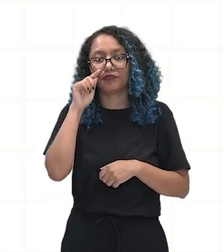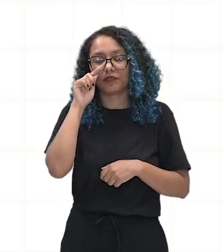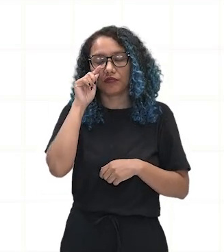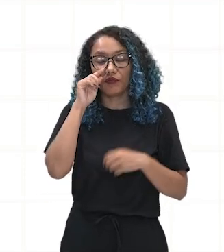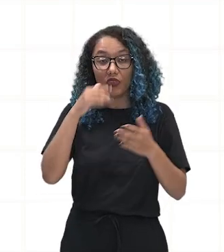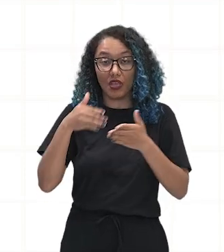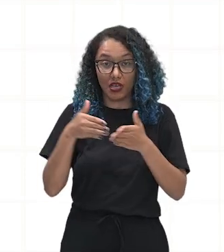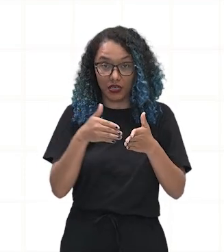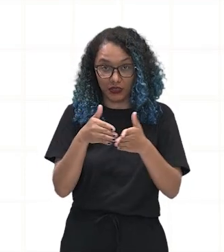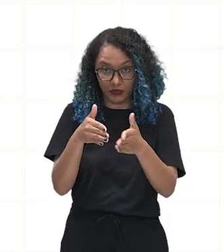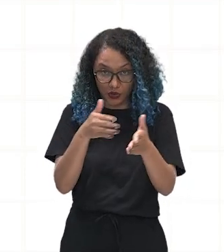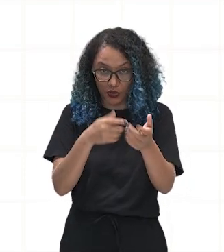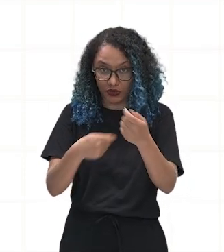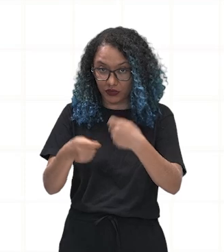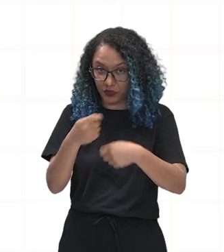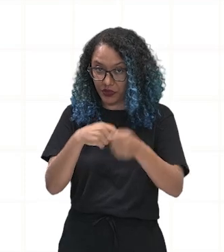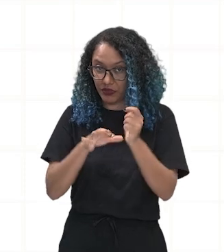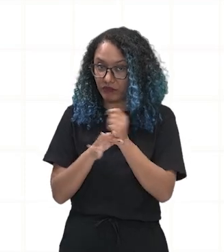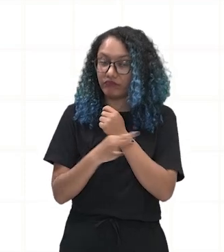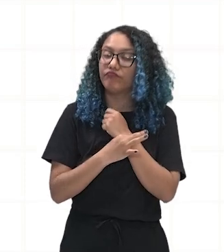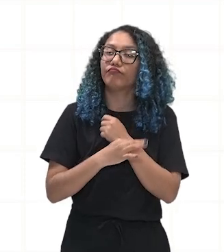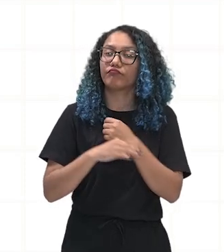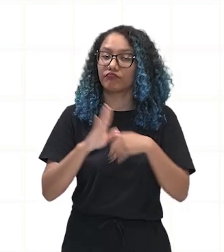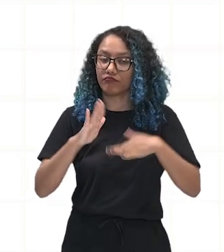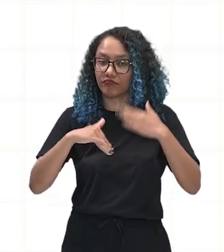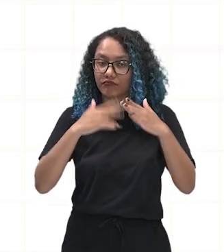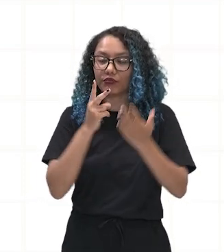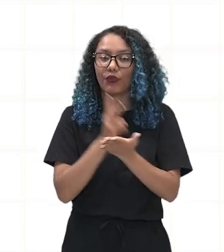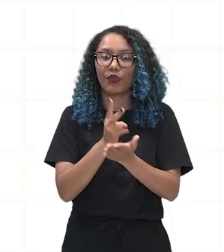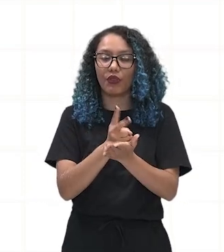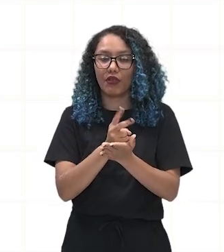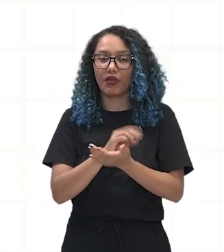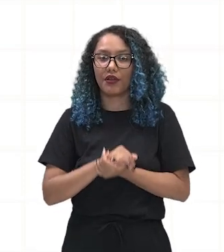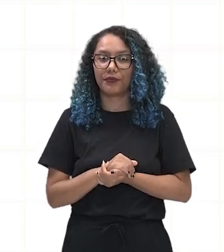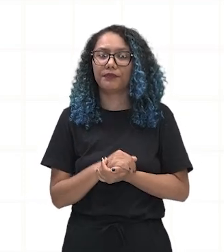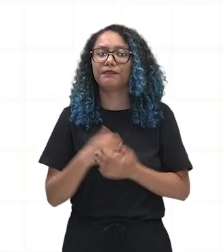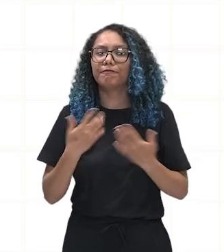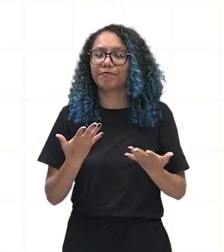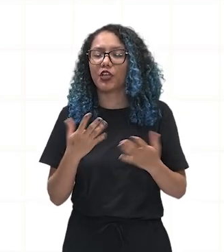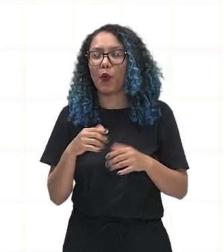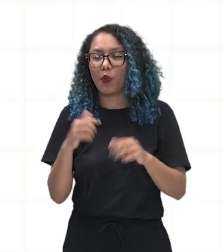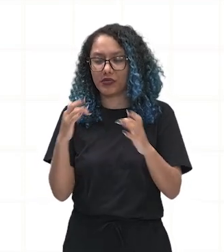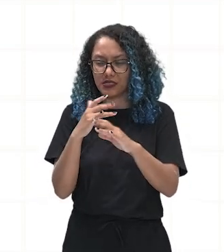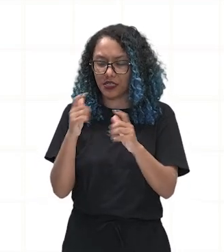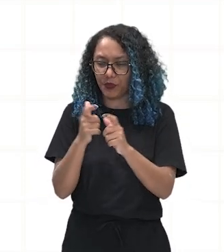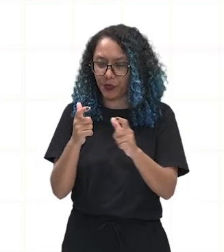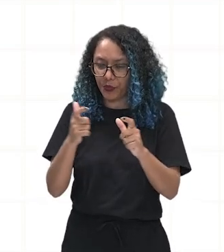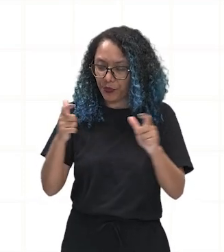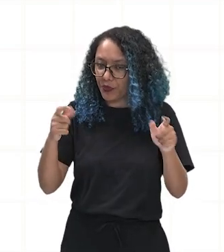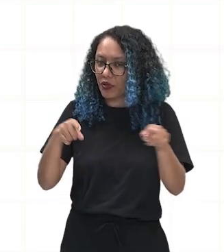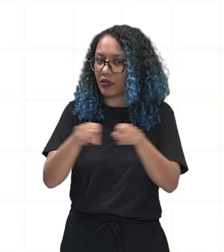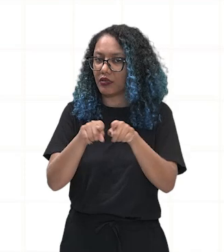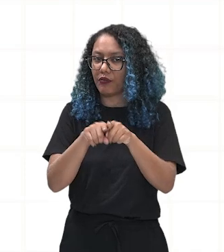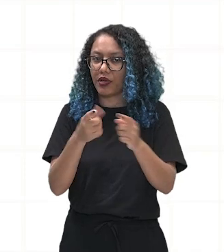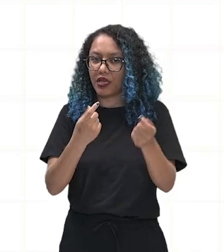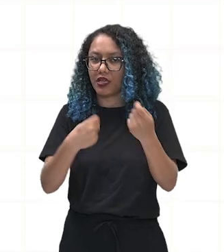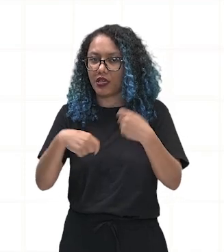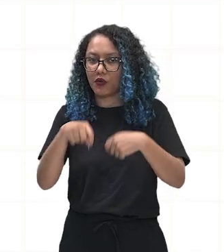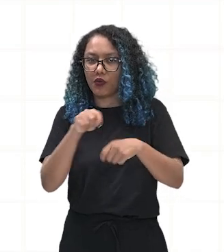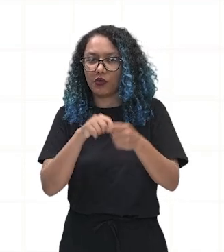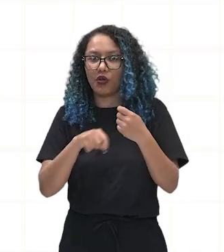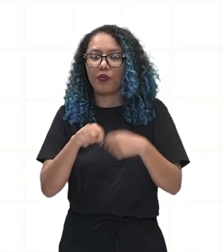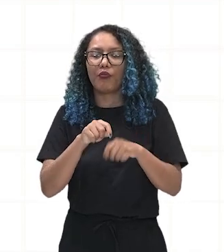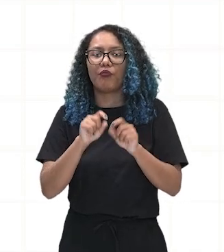se fortalecerem cada vez mais. Olha só, o crescimento das cidades e das economias urbanas na Europa